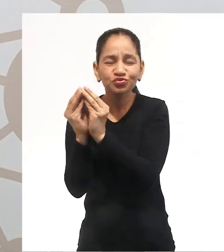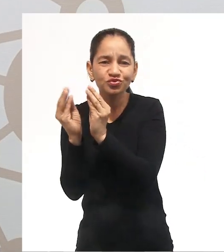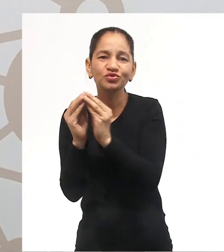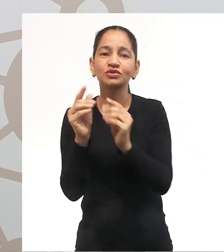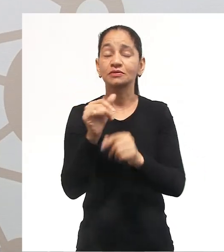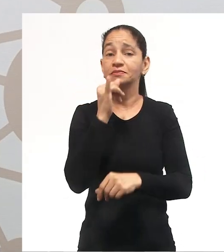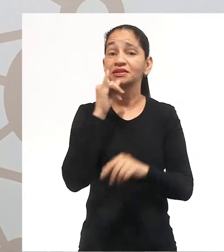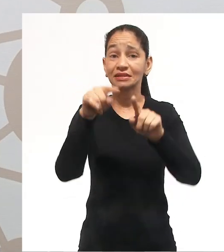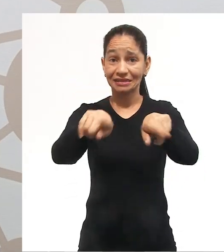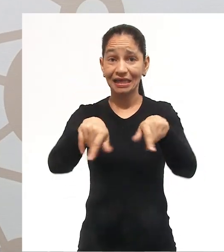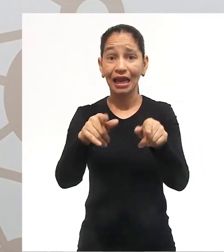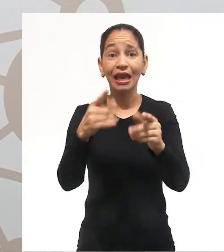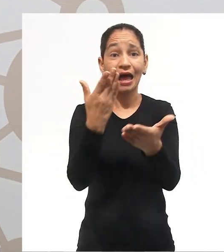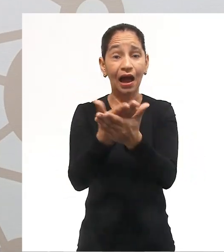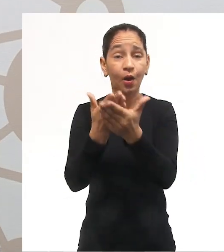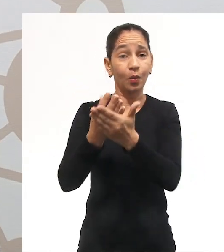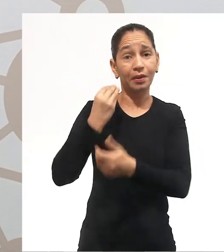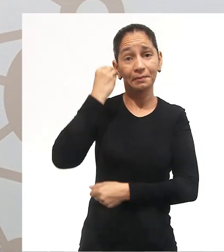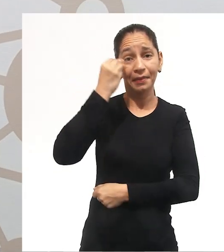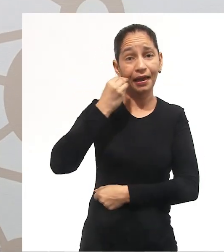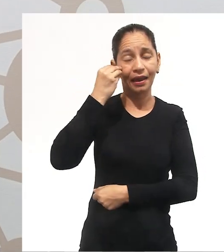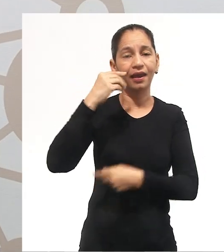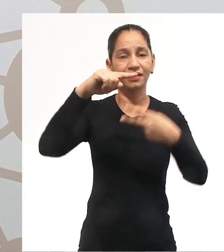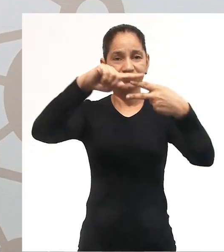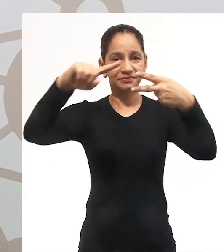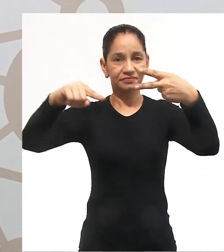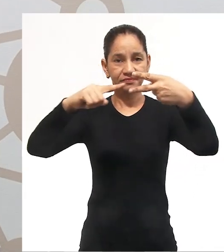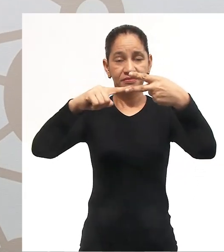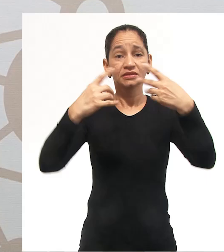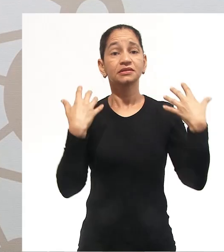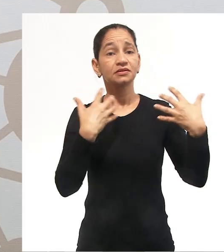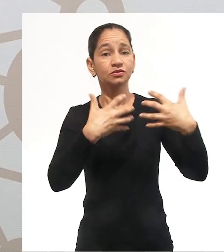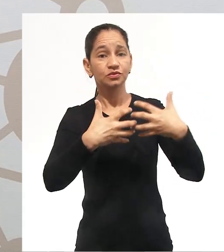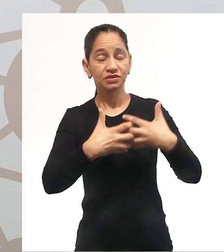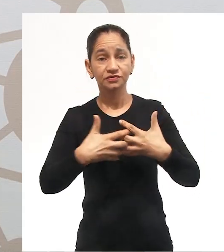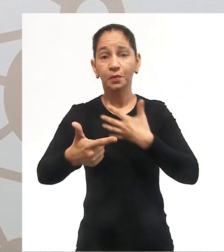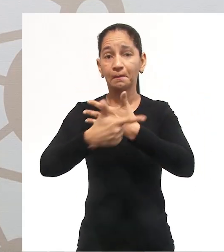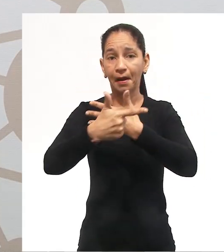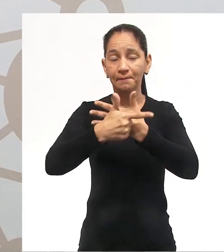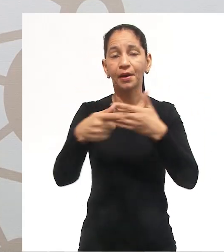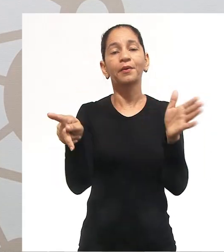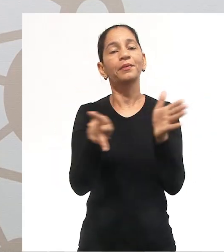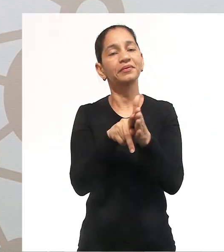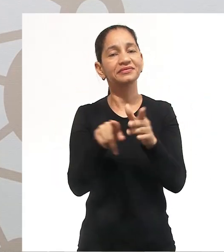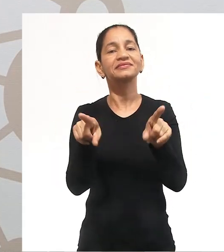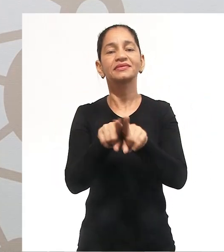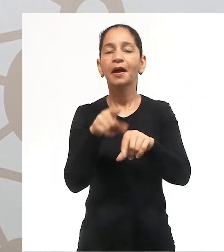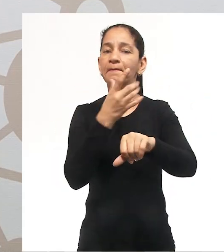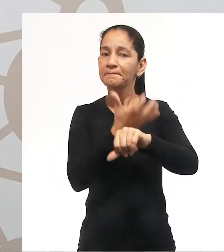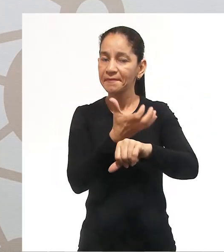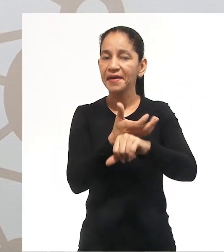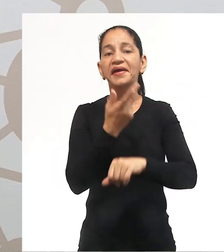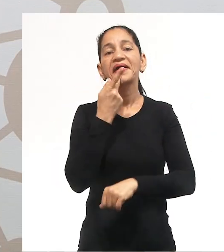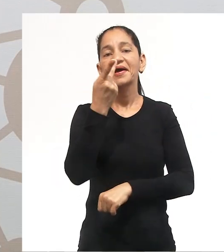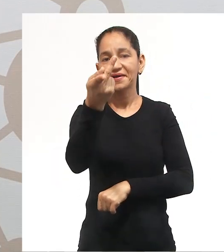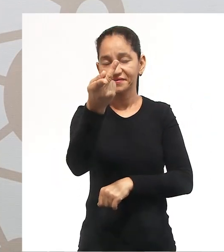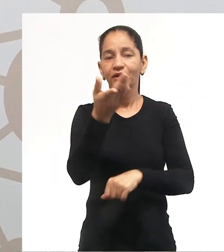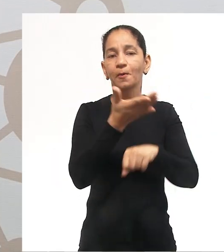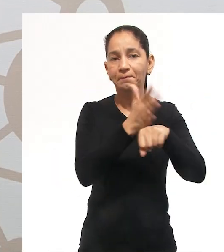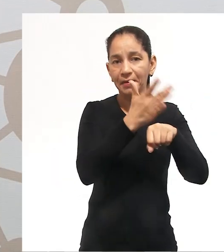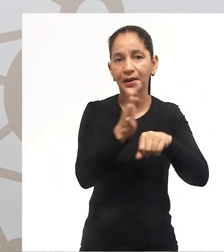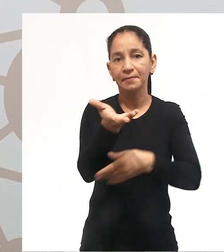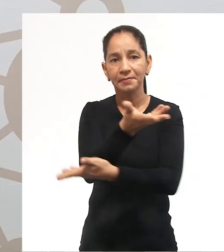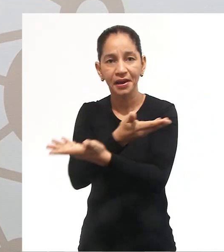né? Nós trouxemos a sala de aula e também nós trouxemos o que o IFRO faz hoje, que é nessa disciplina que a professora